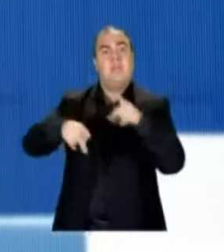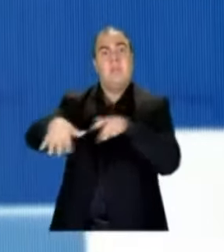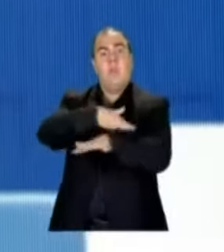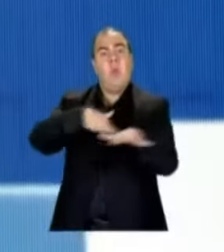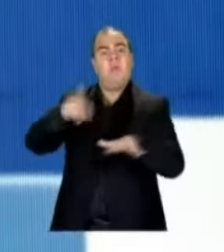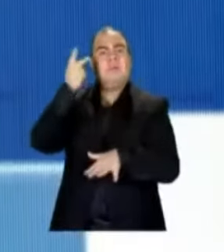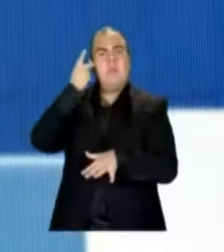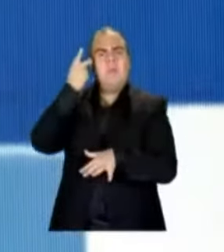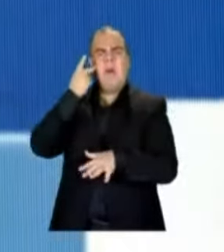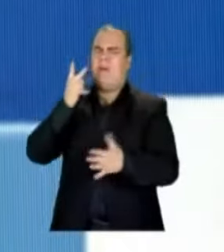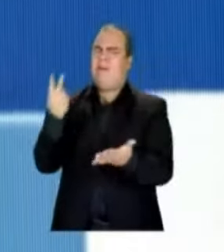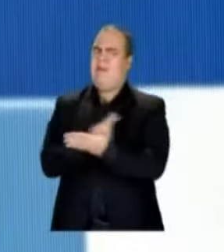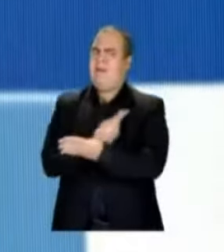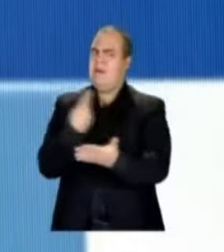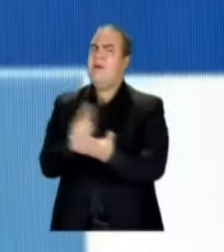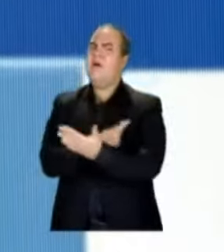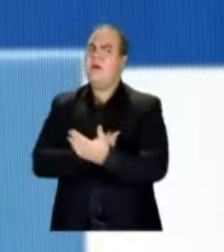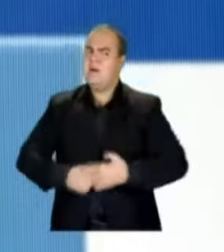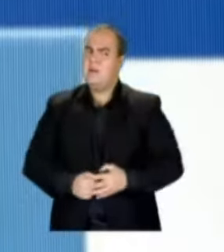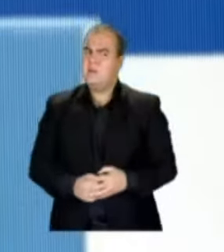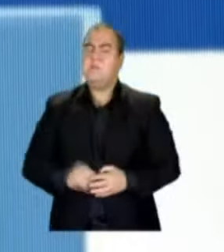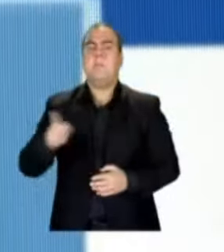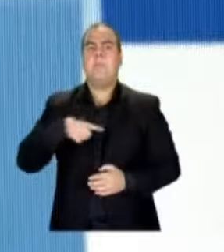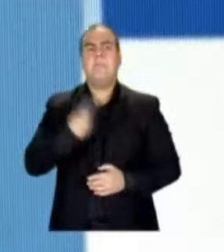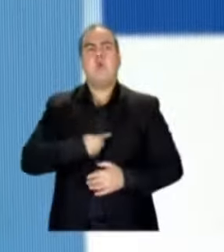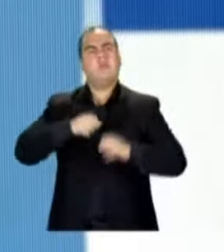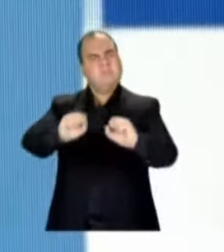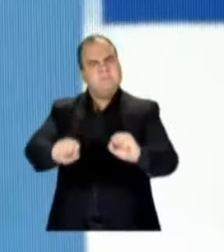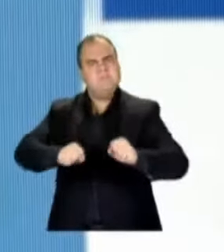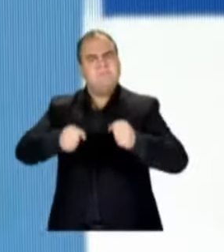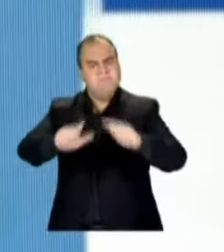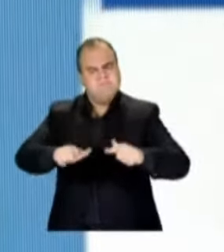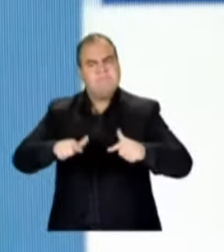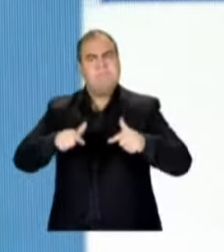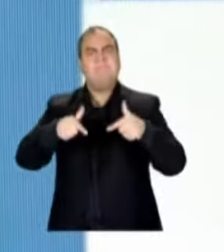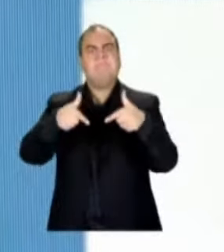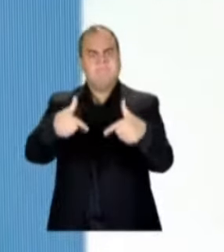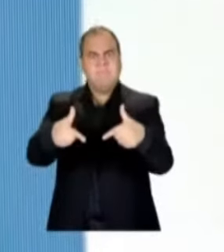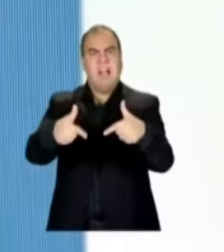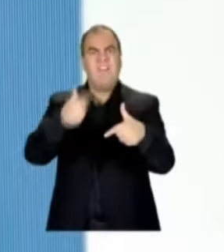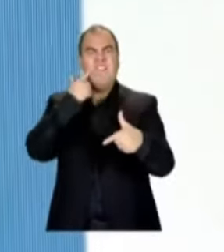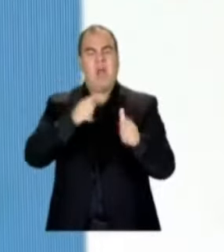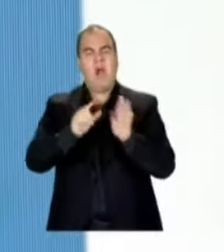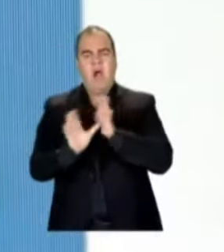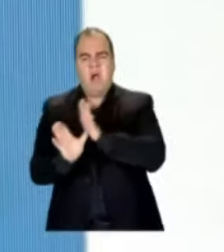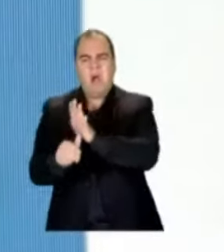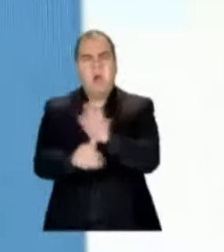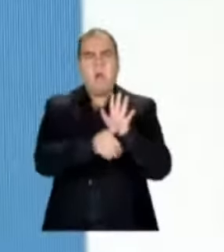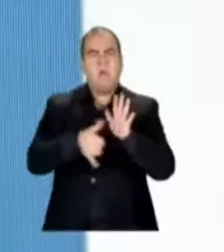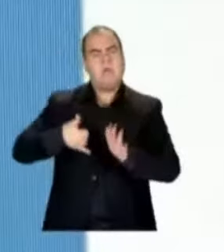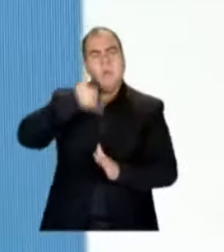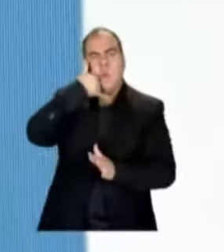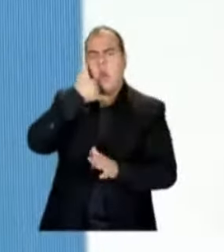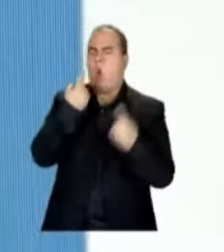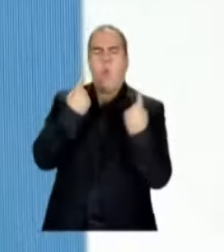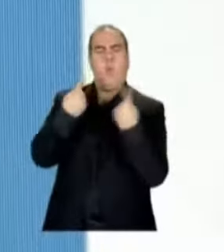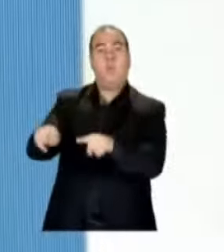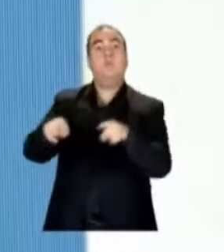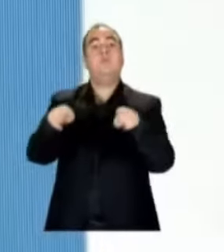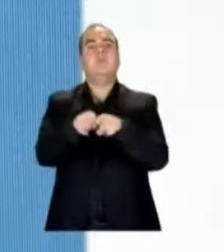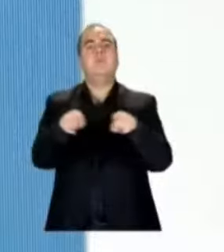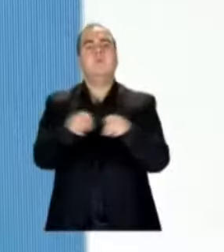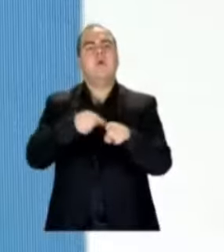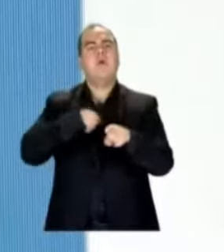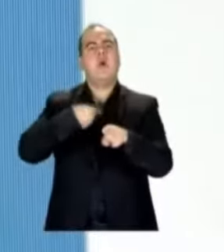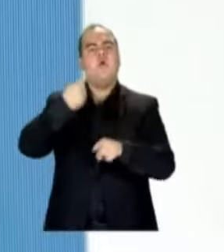errado vamos fazer A Força Tarefa para enfrentamento @r furto de celulares e acima de tudo eu vou